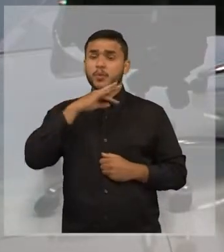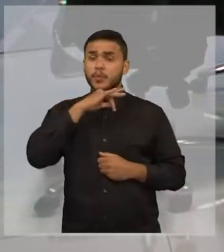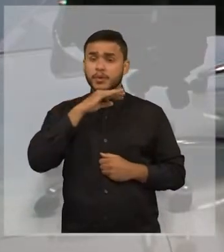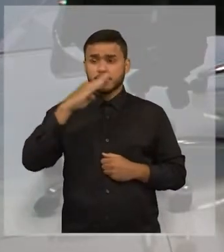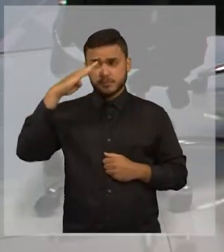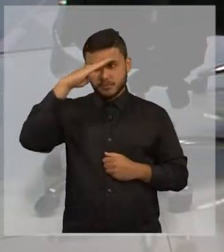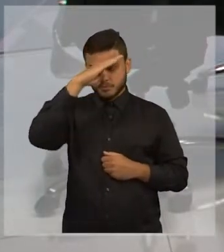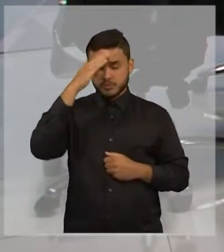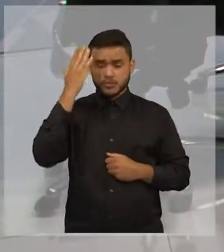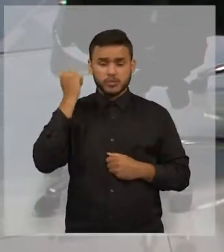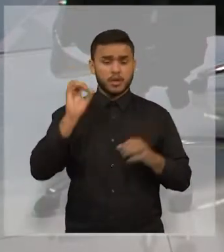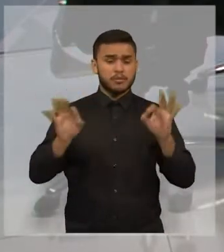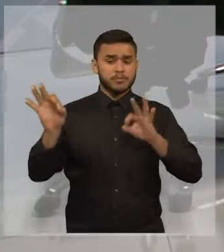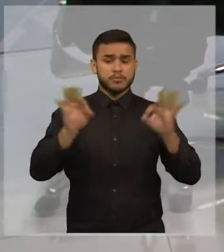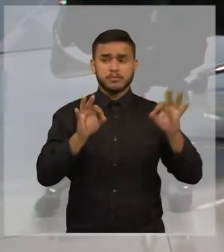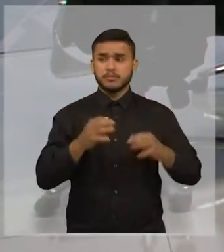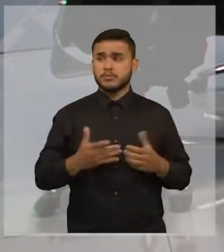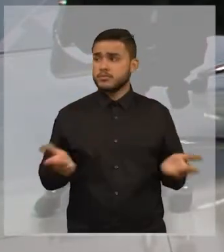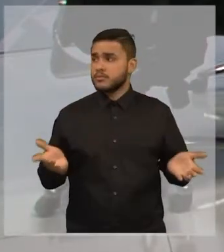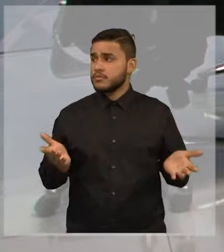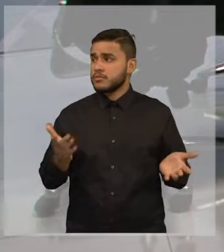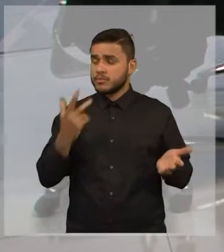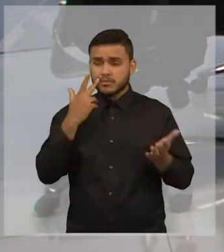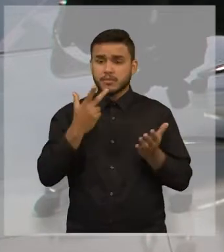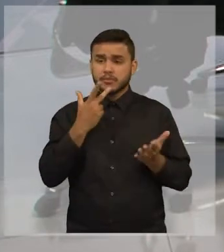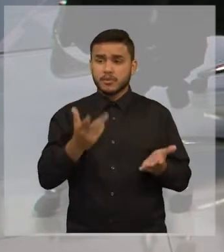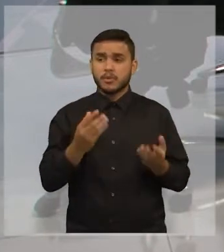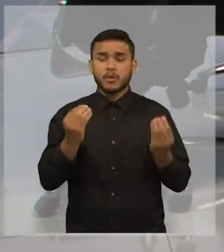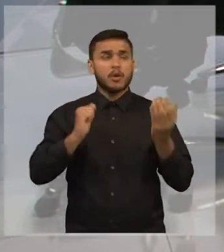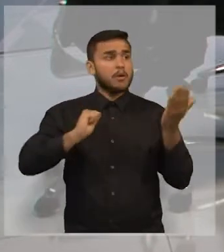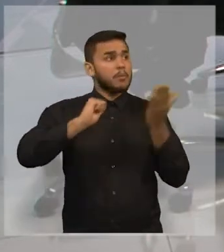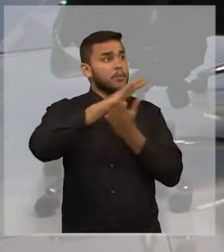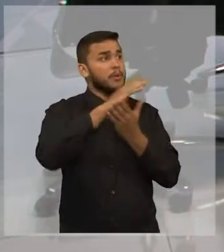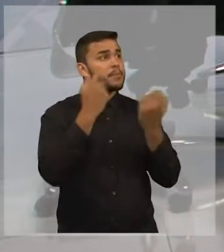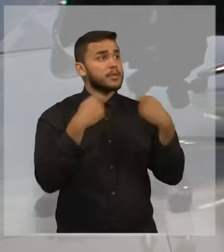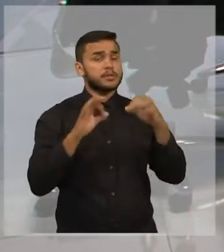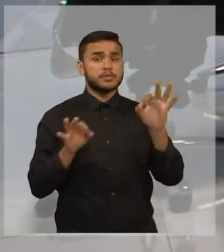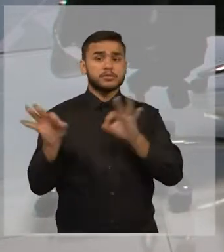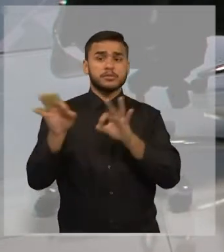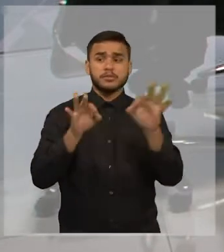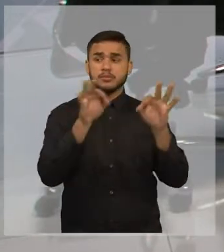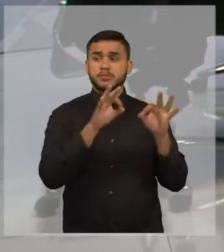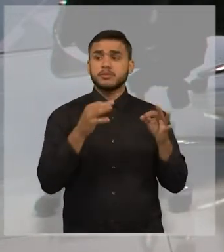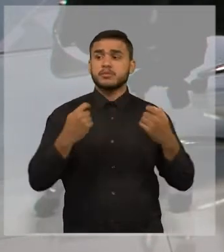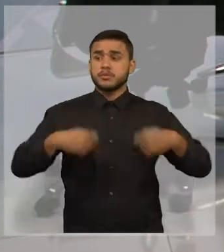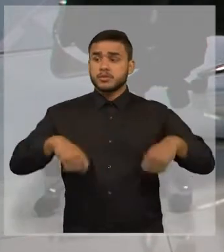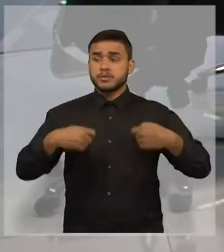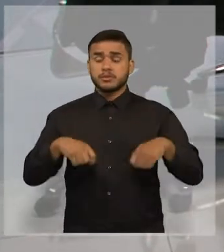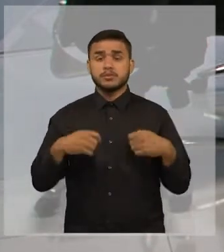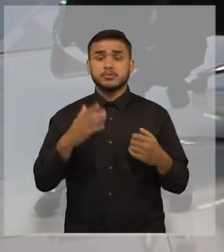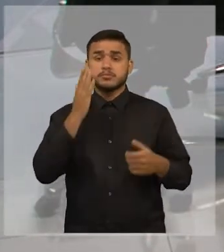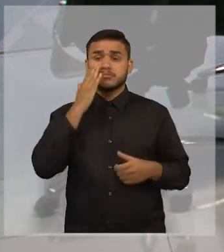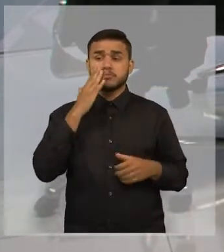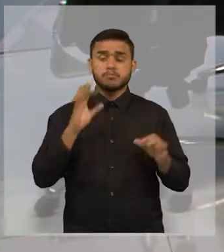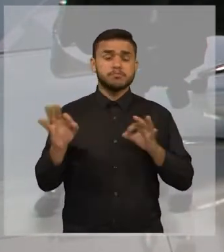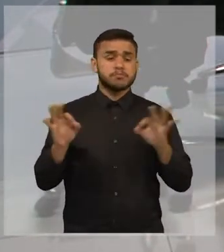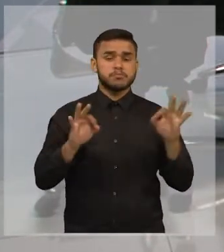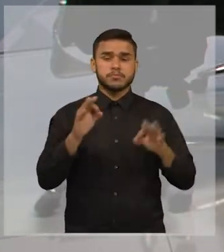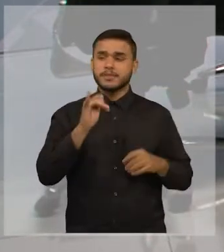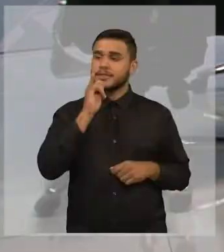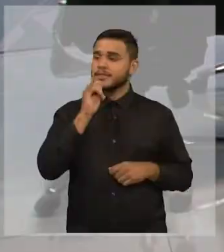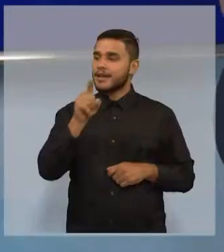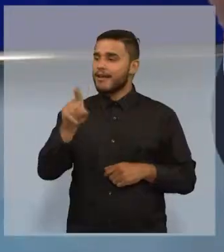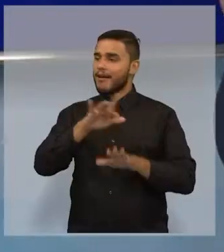mordeu não sabe conduzir o navio. Sim, amigo, mas se você vai jogar o comandante no mar, você não salva o navio. O Brasil está precisando